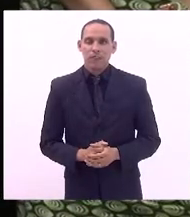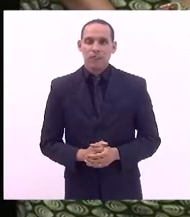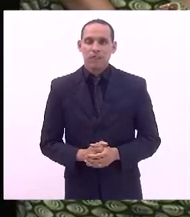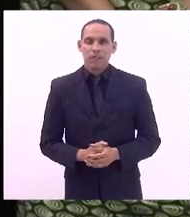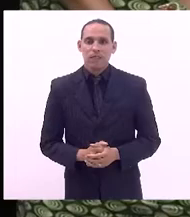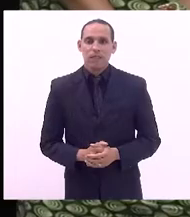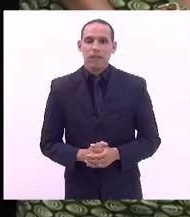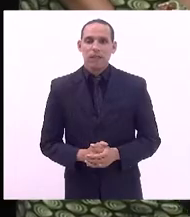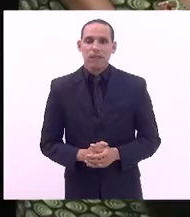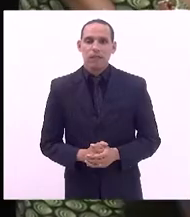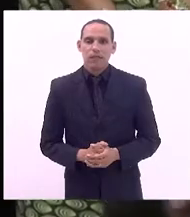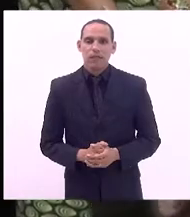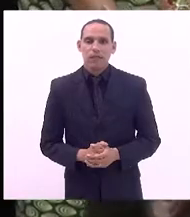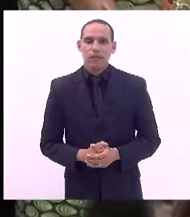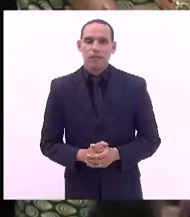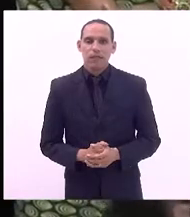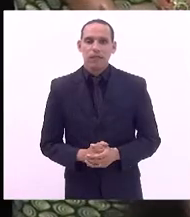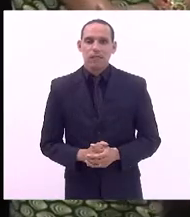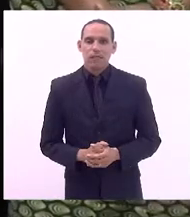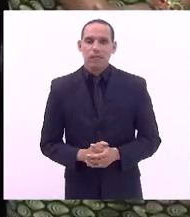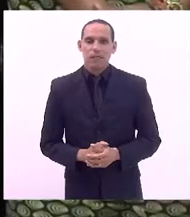E aí